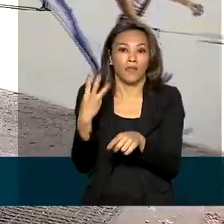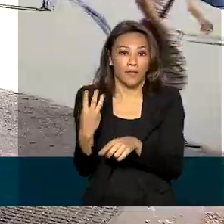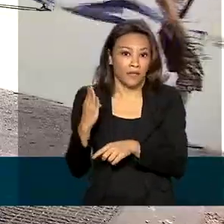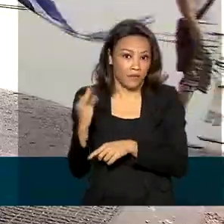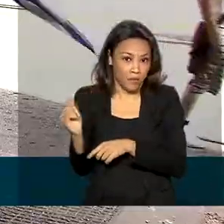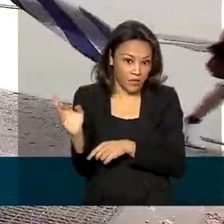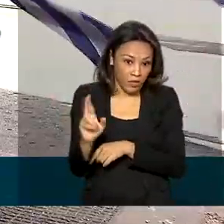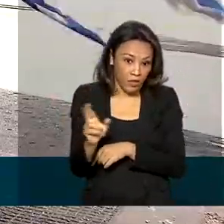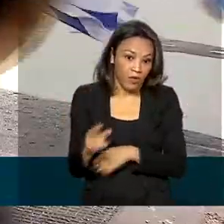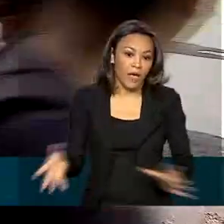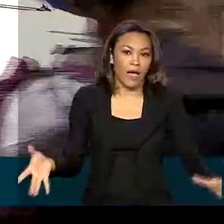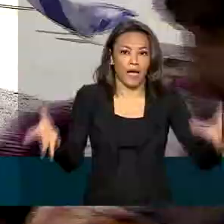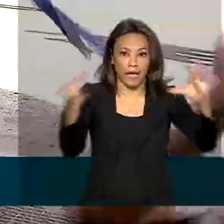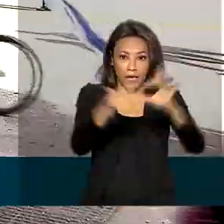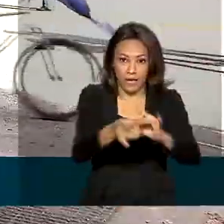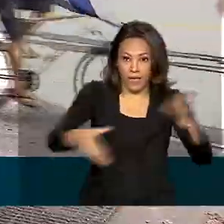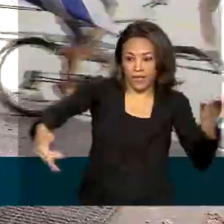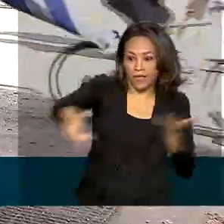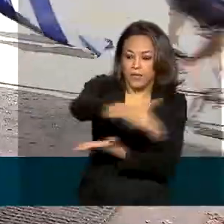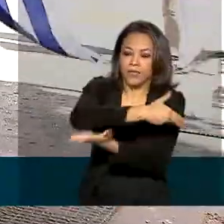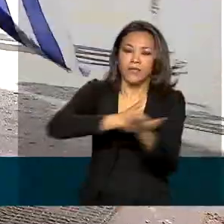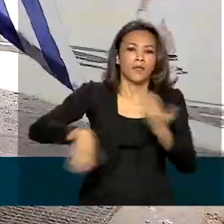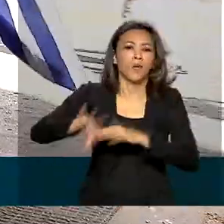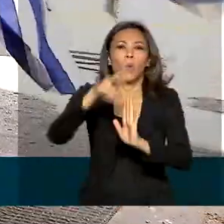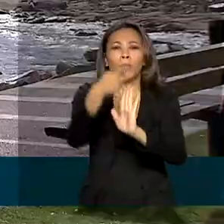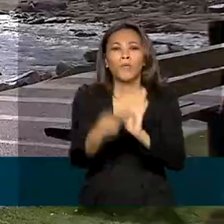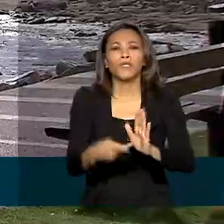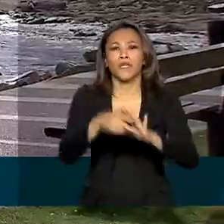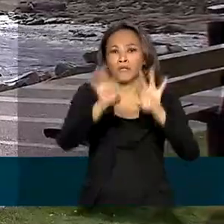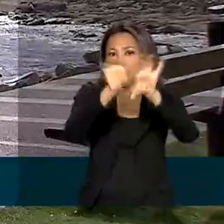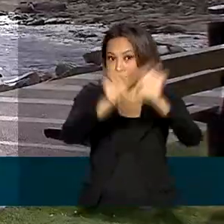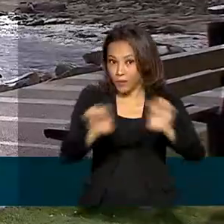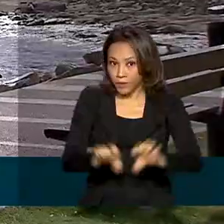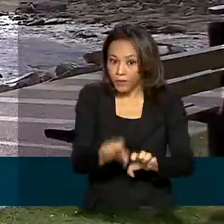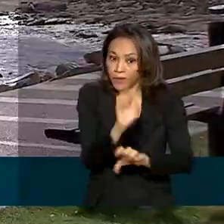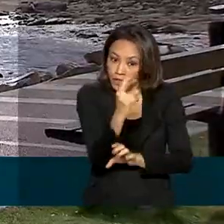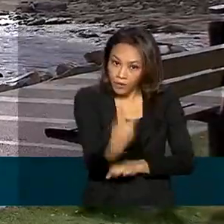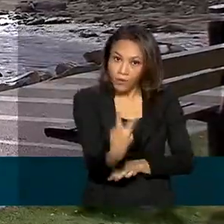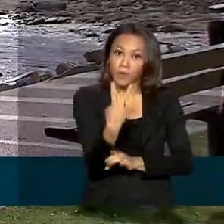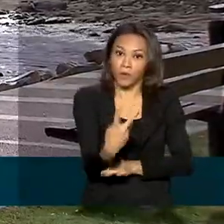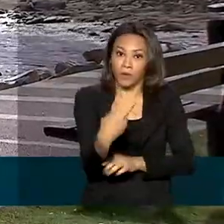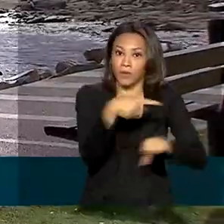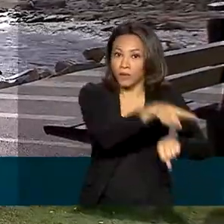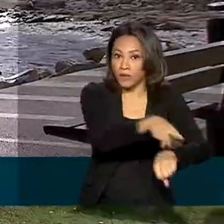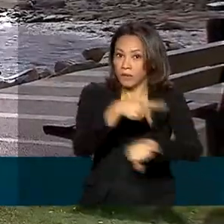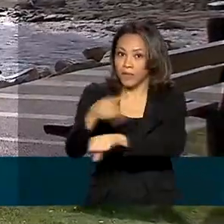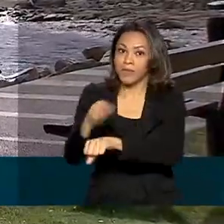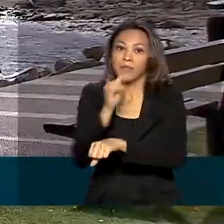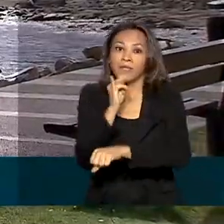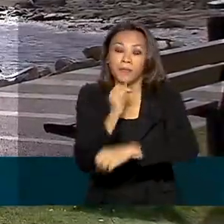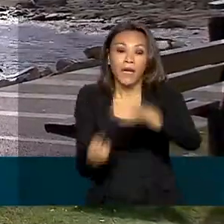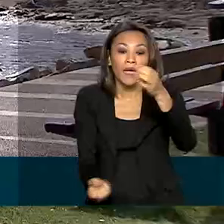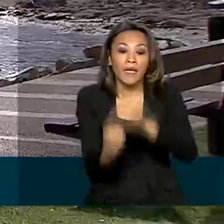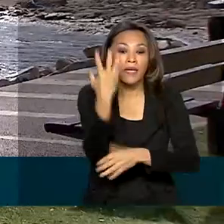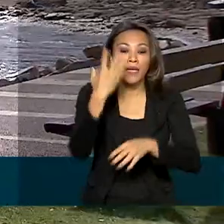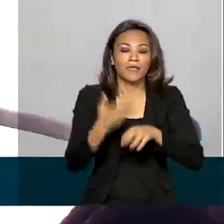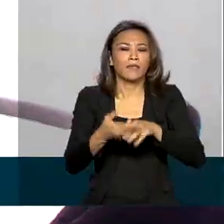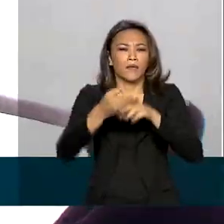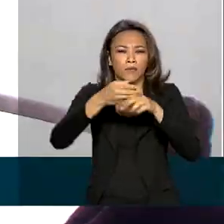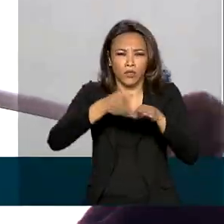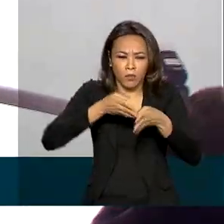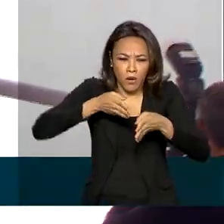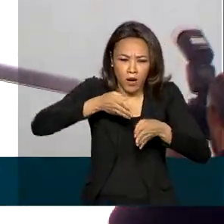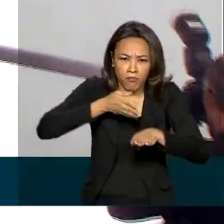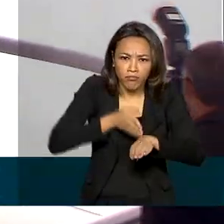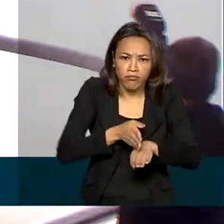US$ 1,3 bilhão. A integração da região com projetos de infraestrutura em transporte, como a criação da hidrovia do Mercosul,